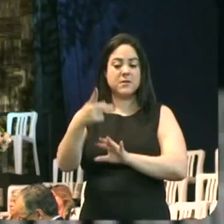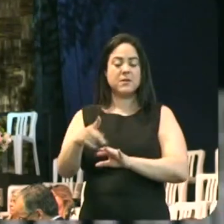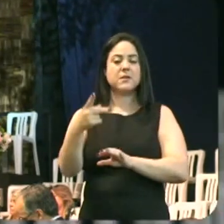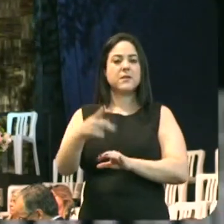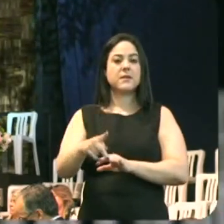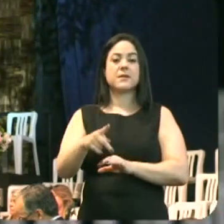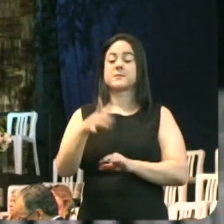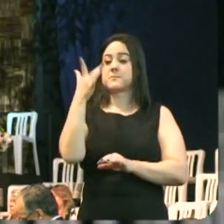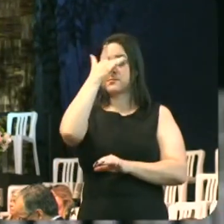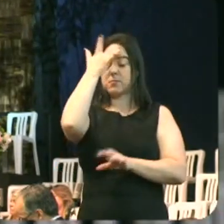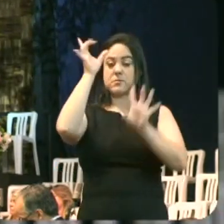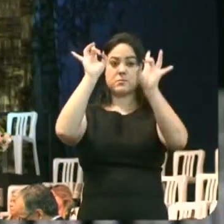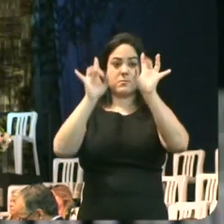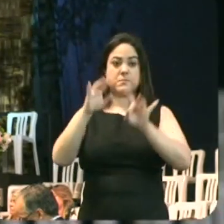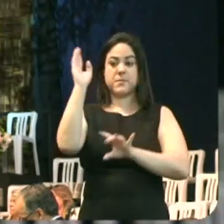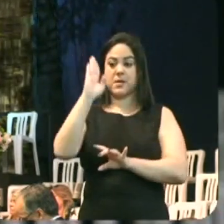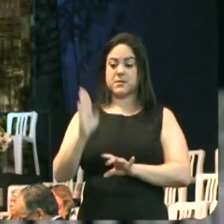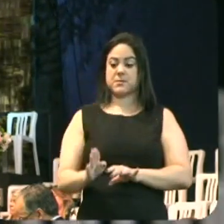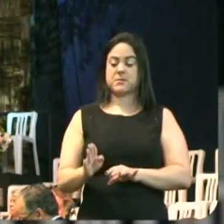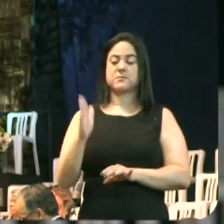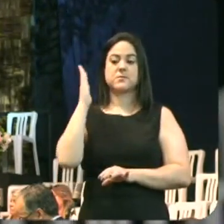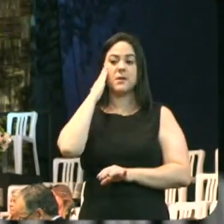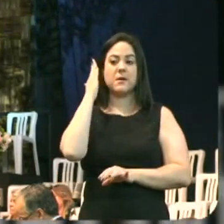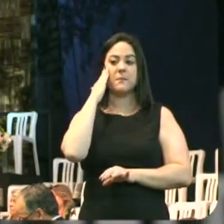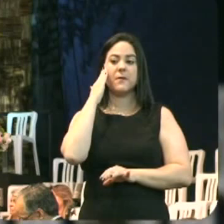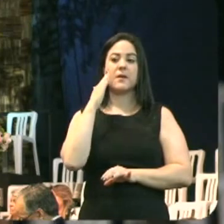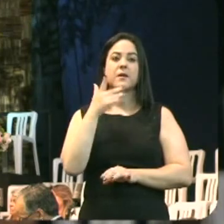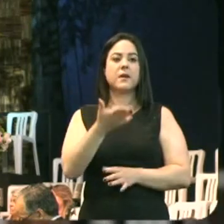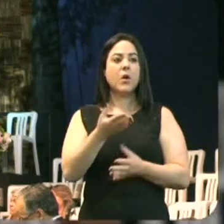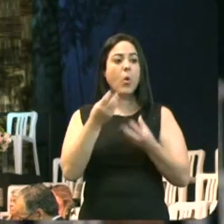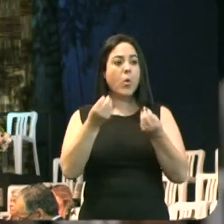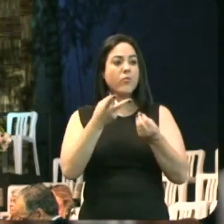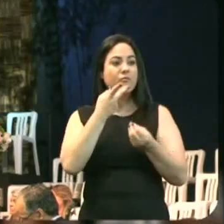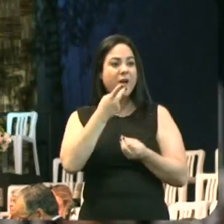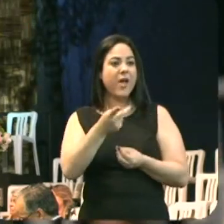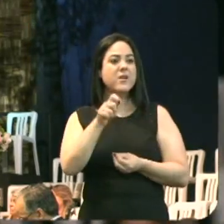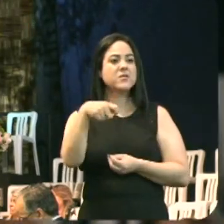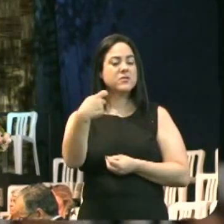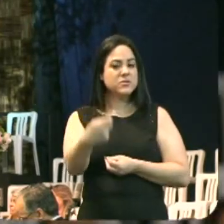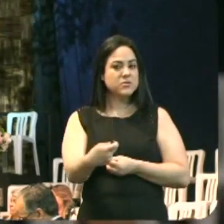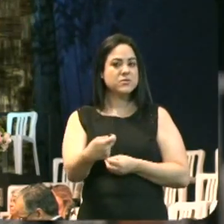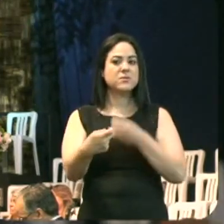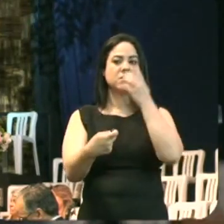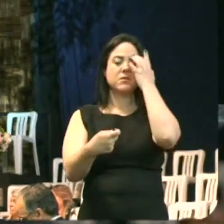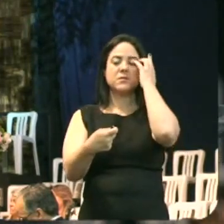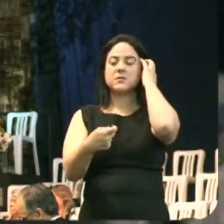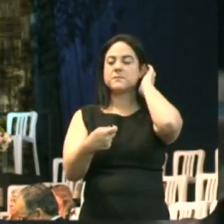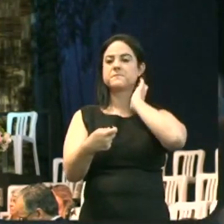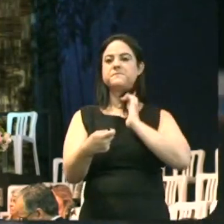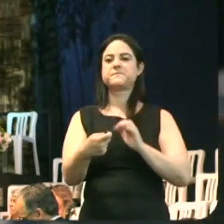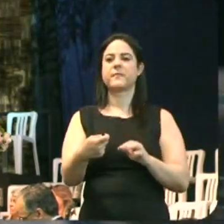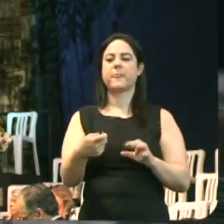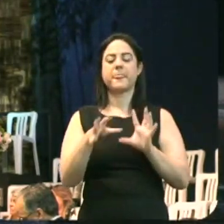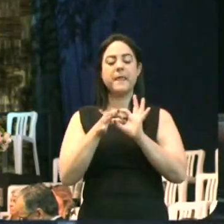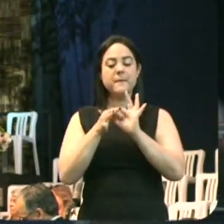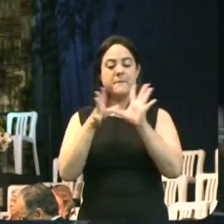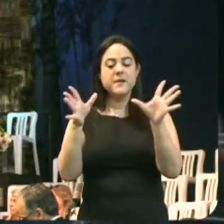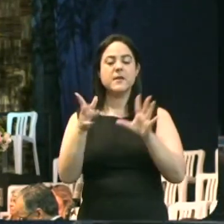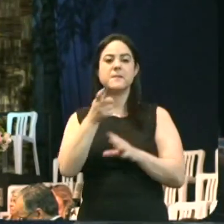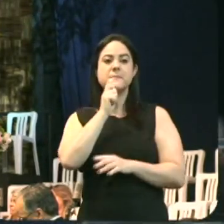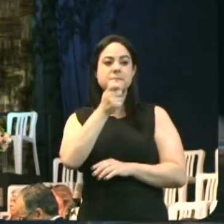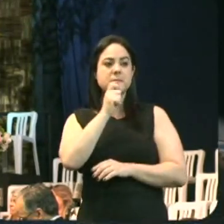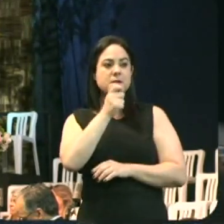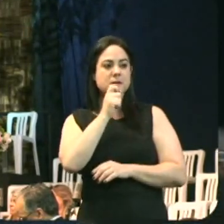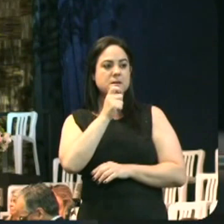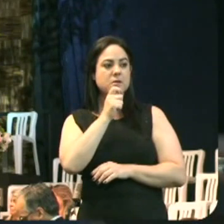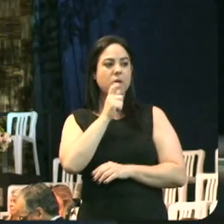maiores especialistas do Brasil. Vocês não imaginam o que eles falaram a respeito, tá, da liberação da